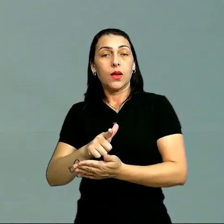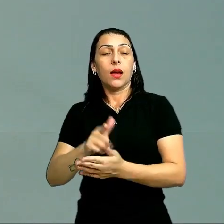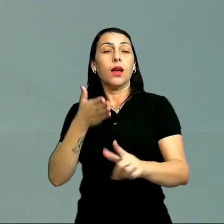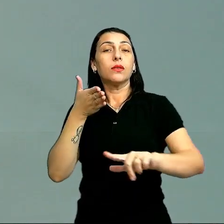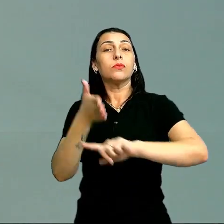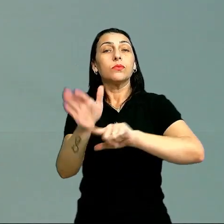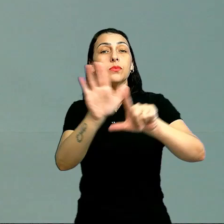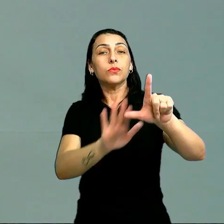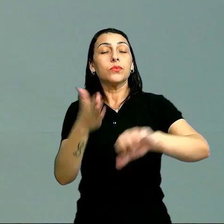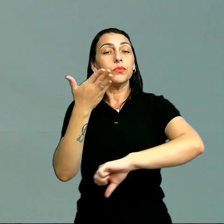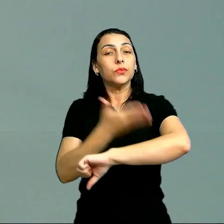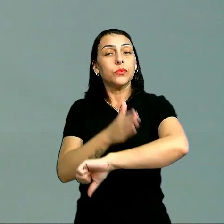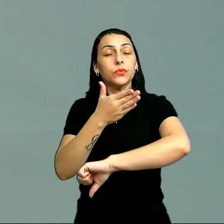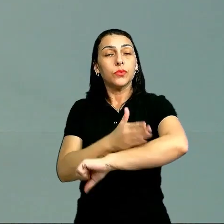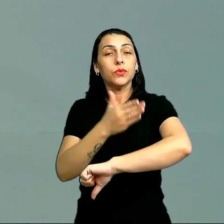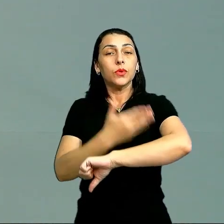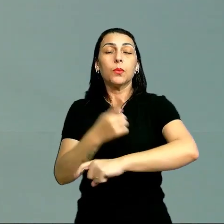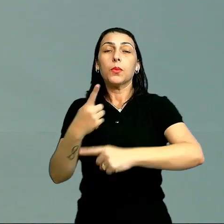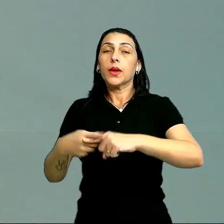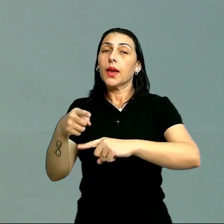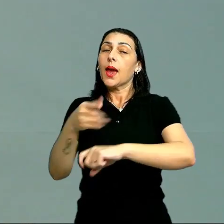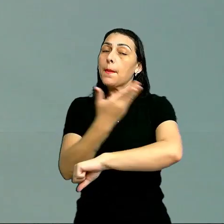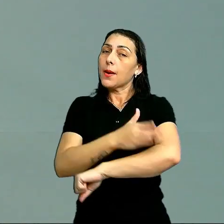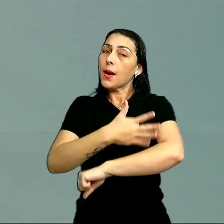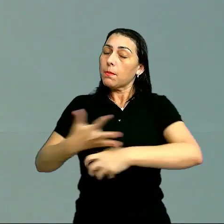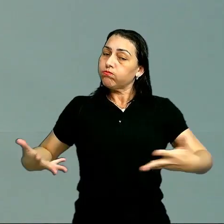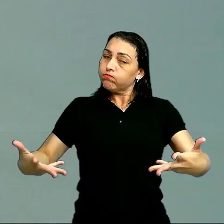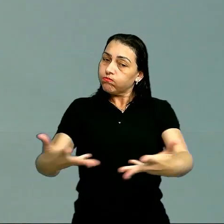e treinem bastante, tá? Porque a prática é